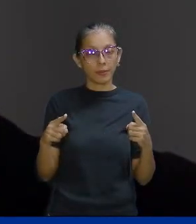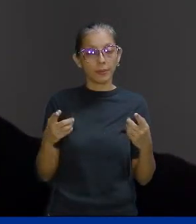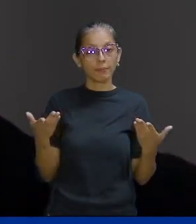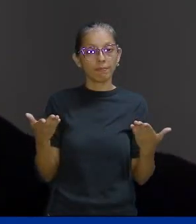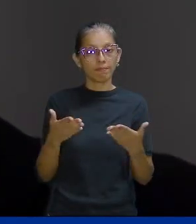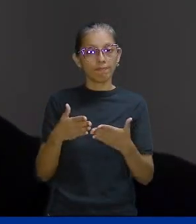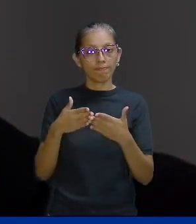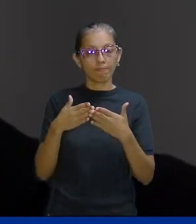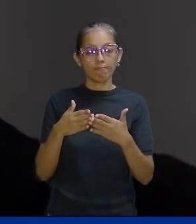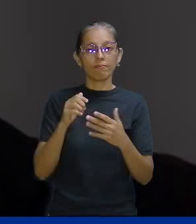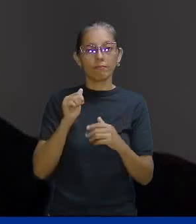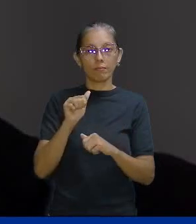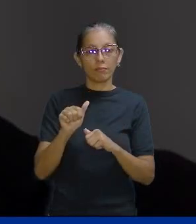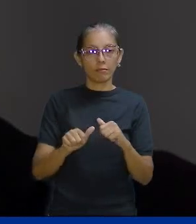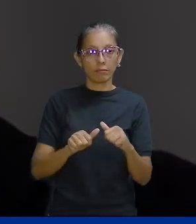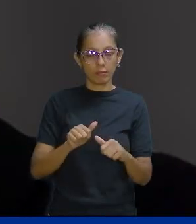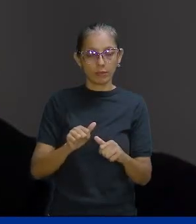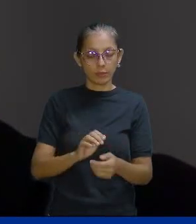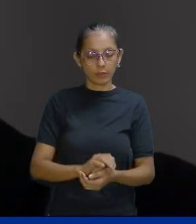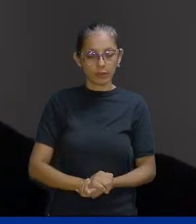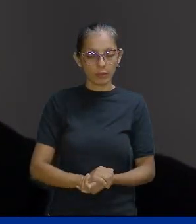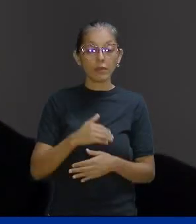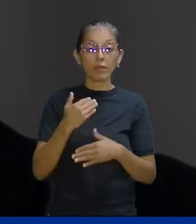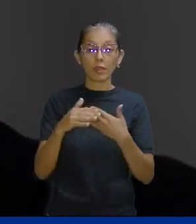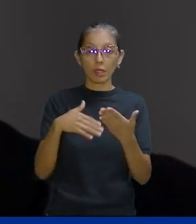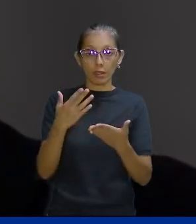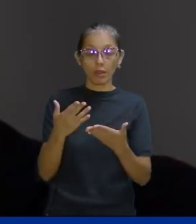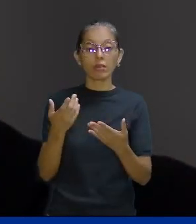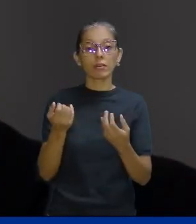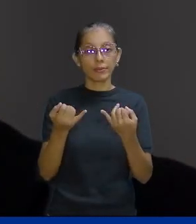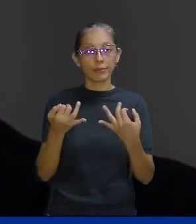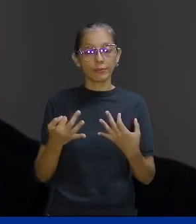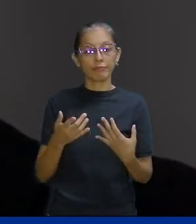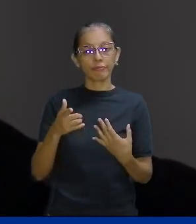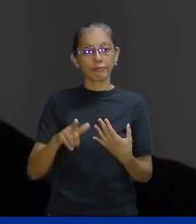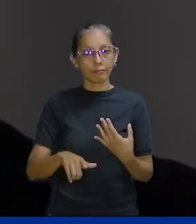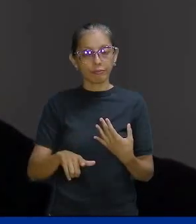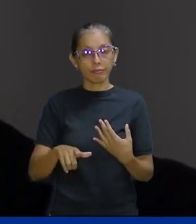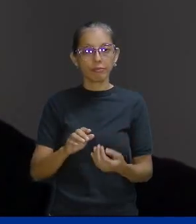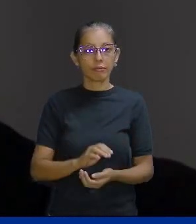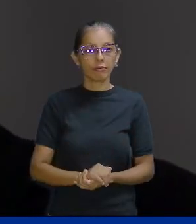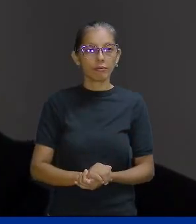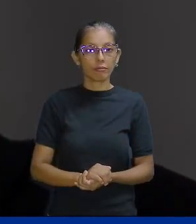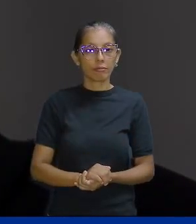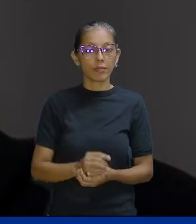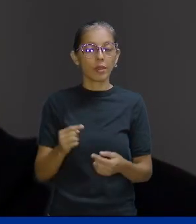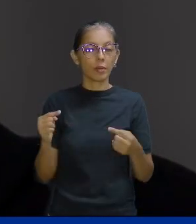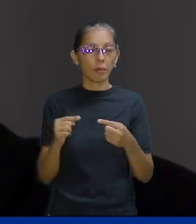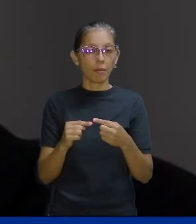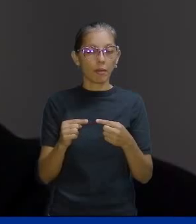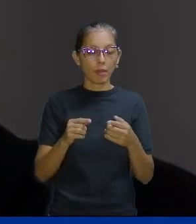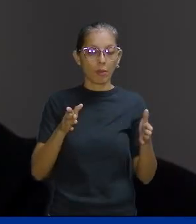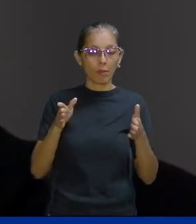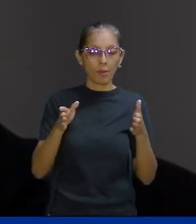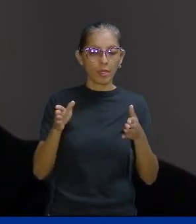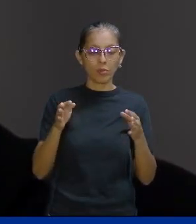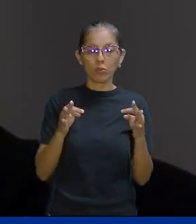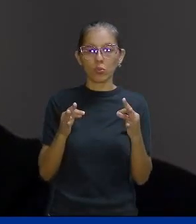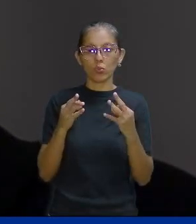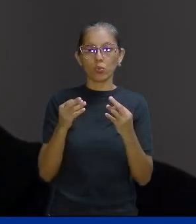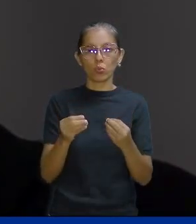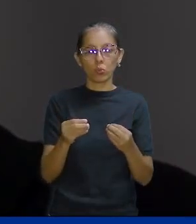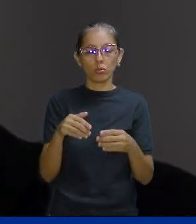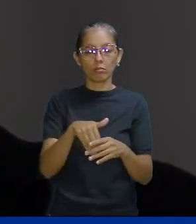retificando, teria afirmado que os valores corresponderiam a todo o período de campanha. Argumenta que